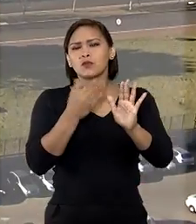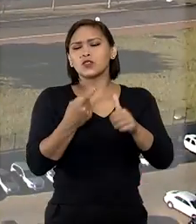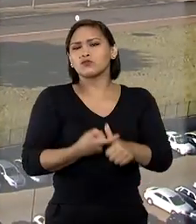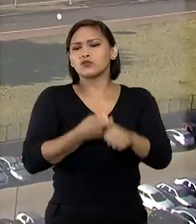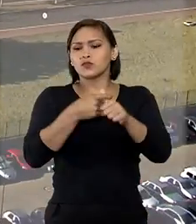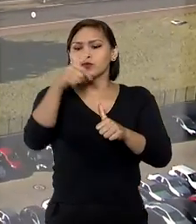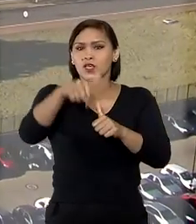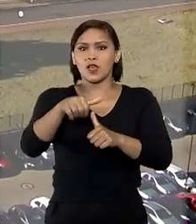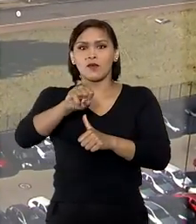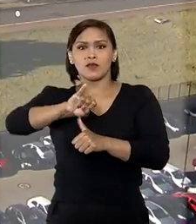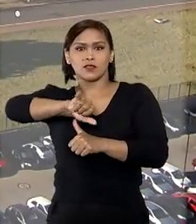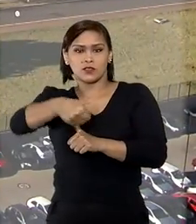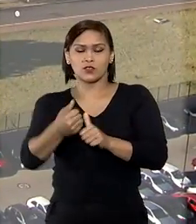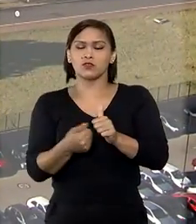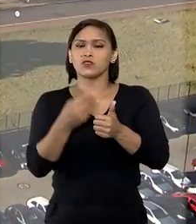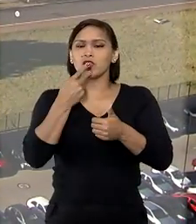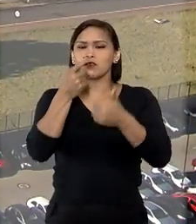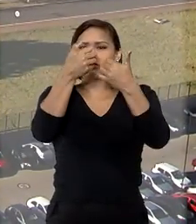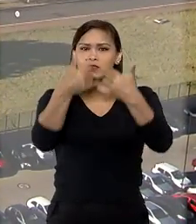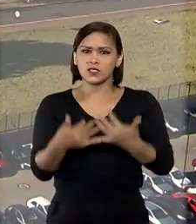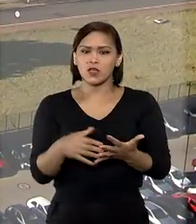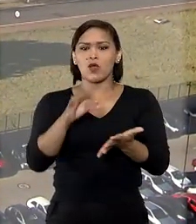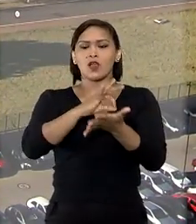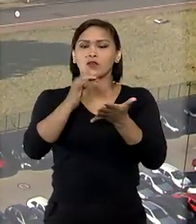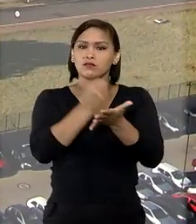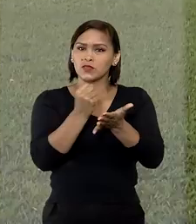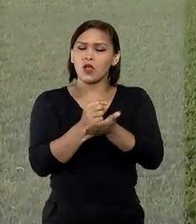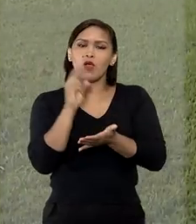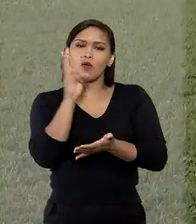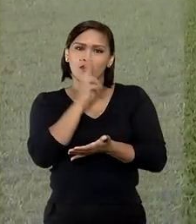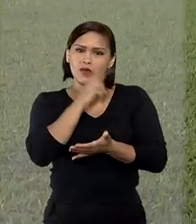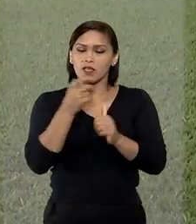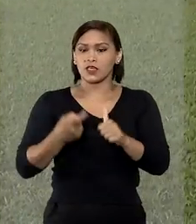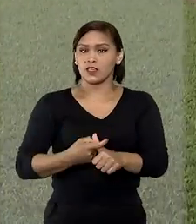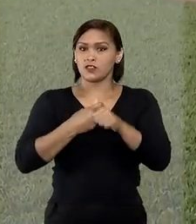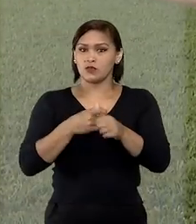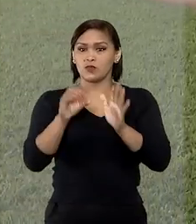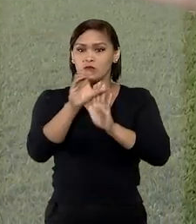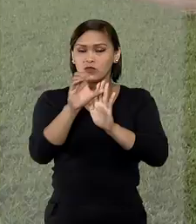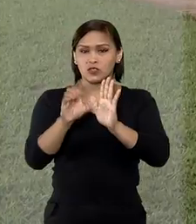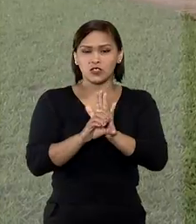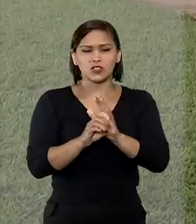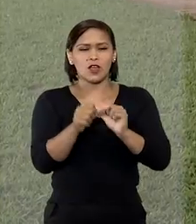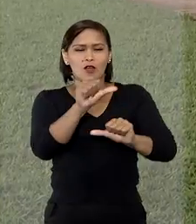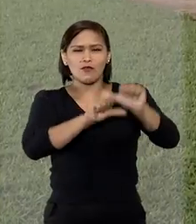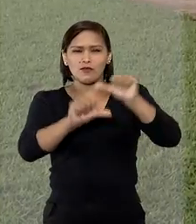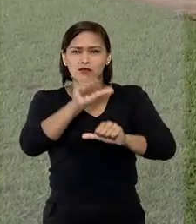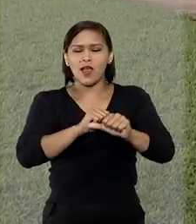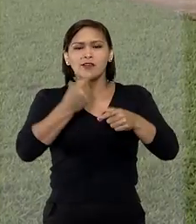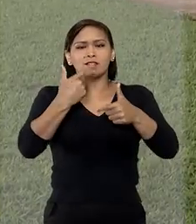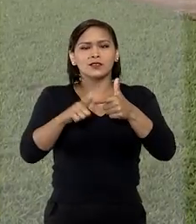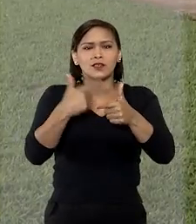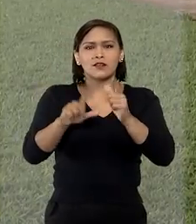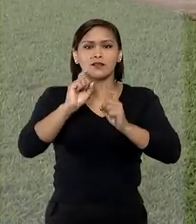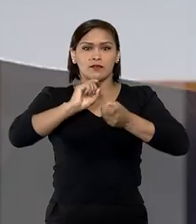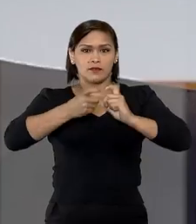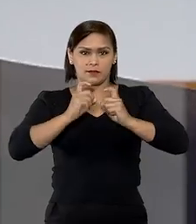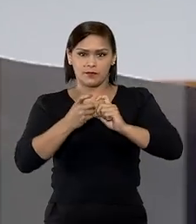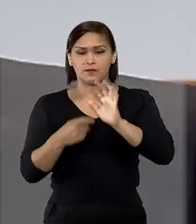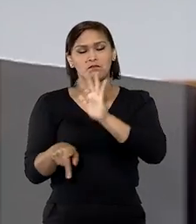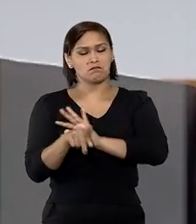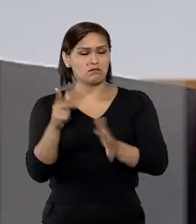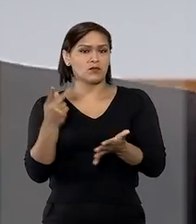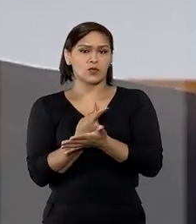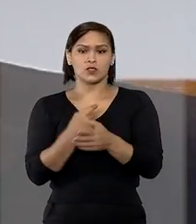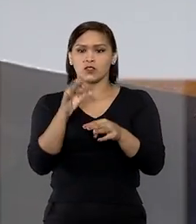de suspensão ao STJ onde alegou que as contratações São urgentes bom então digital gera diversos problemas para administração